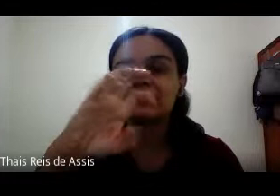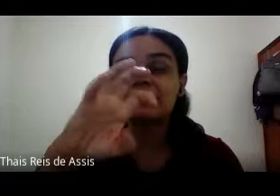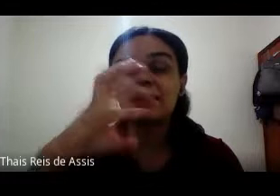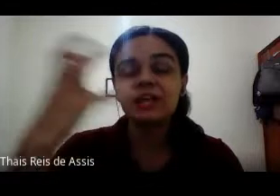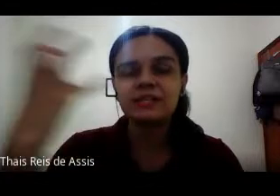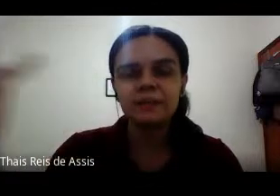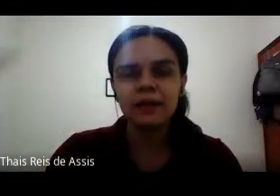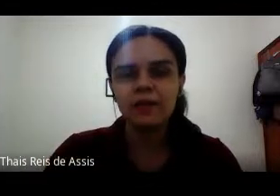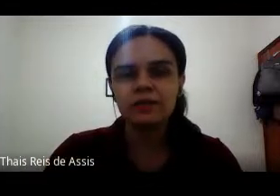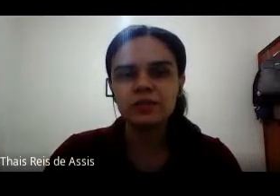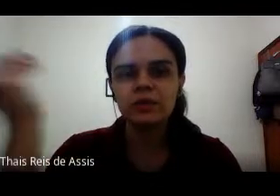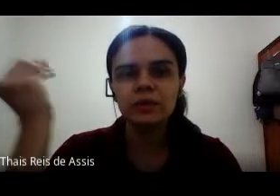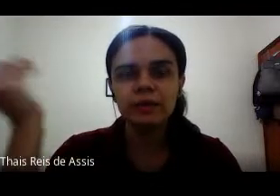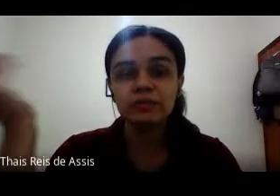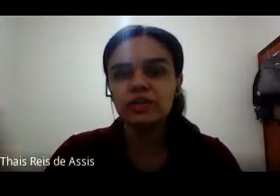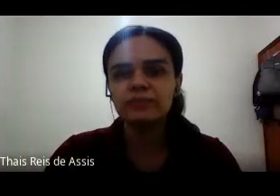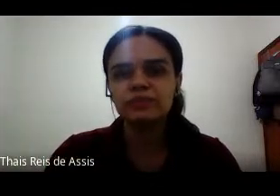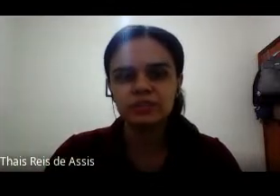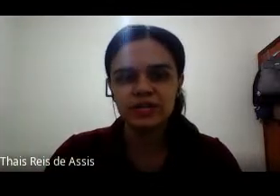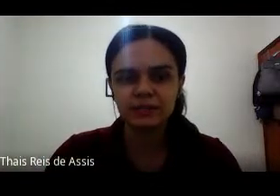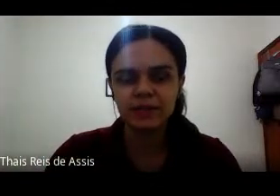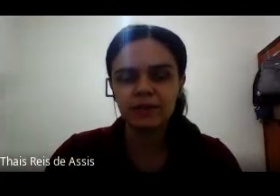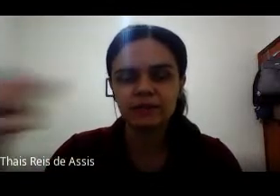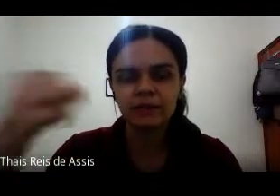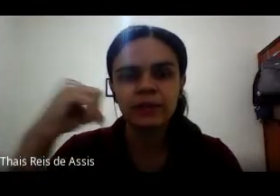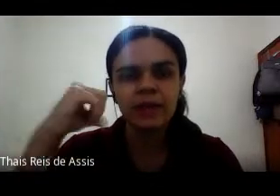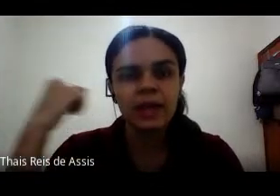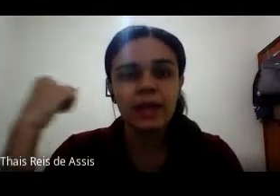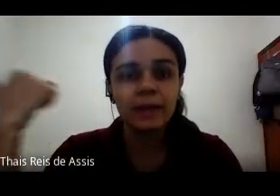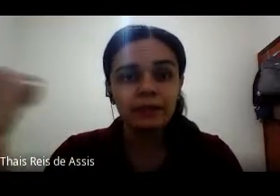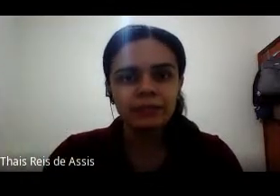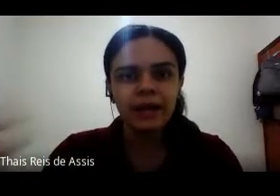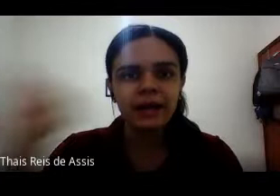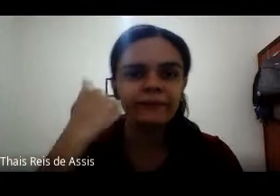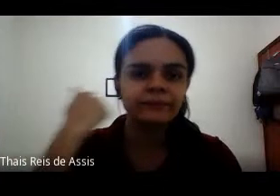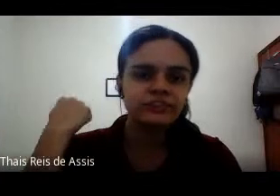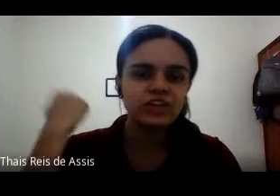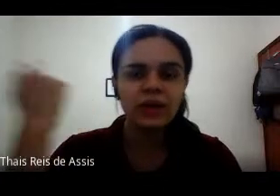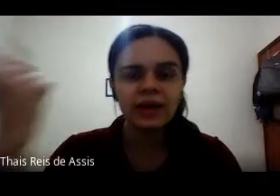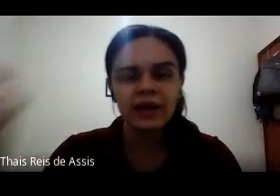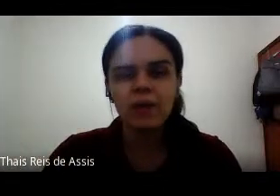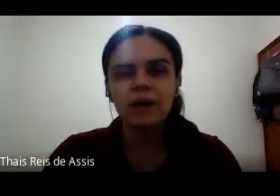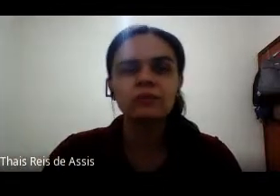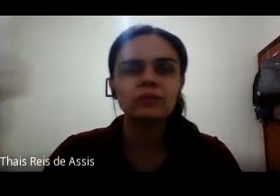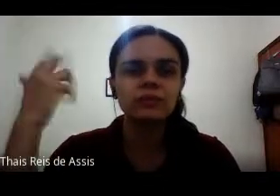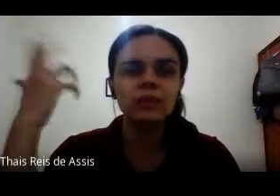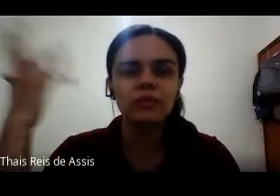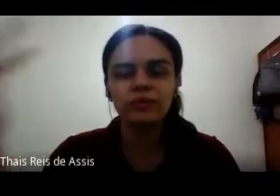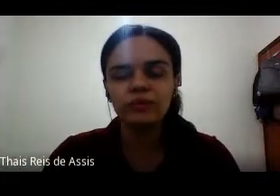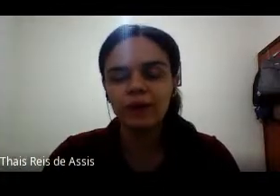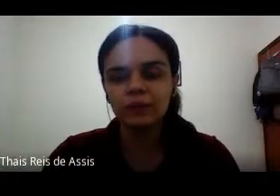ele faz a mediação pedagógica. O que o Libano chama de mediação pedagógica? É perguntar, dialogar com o